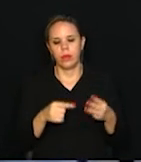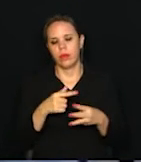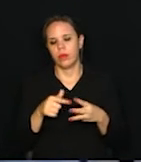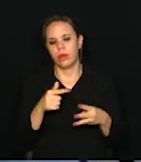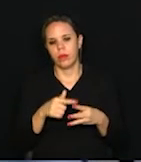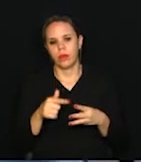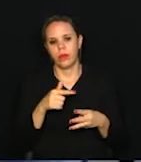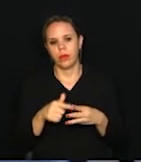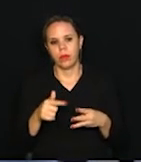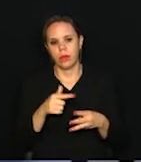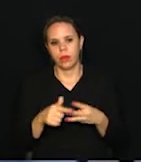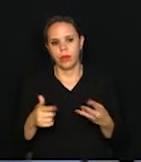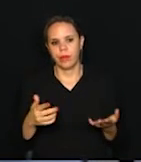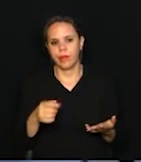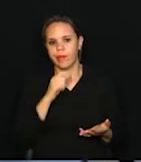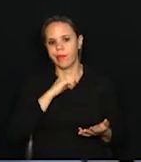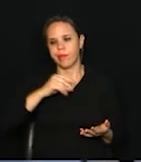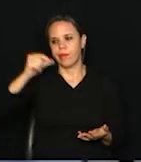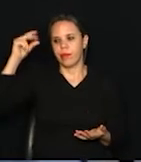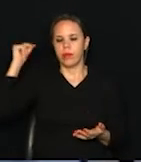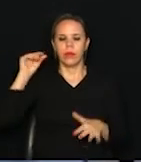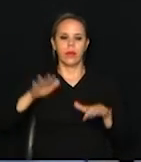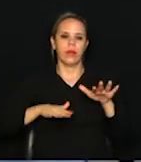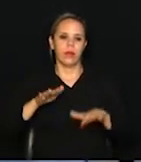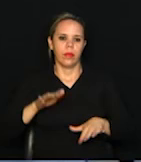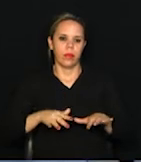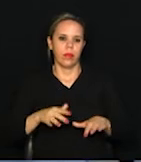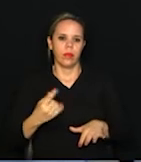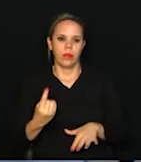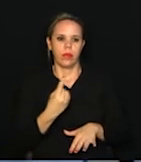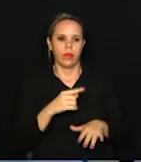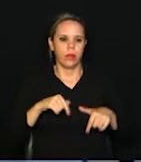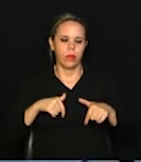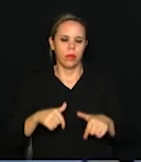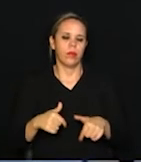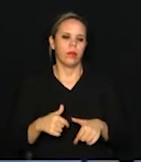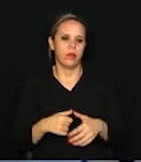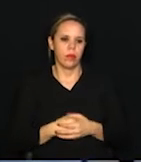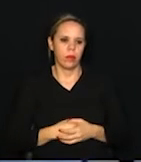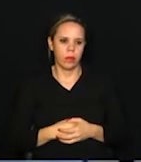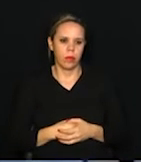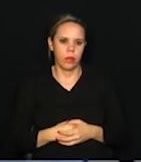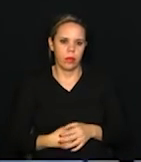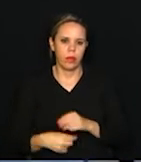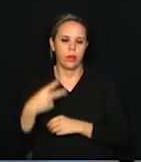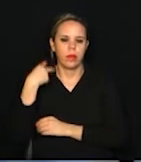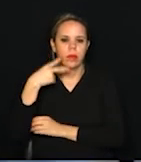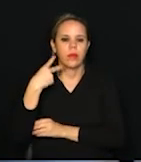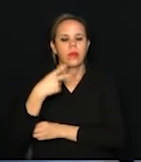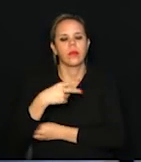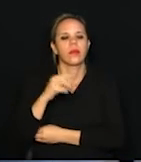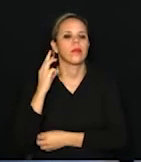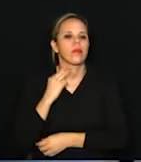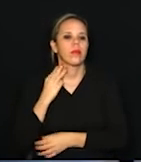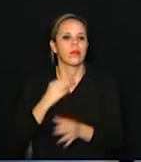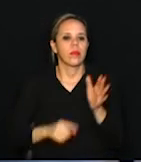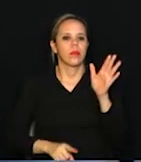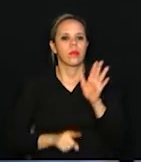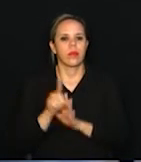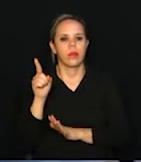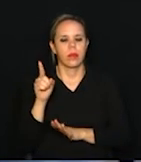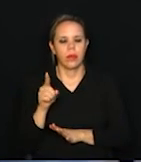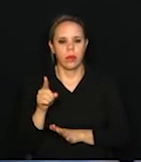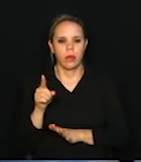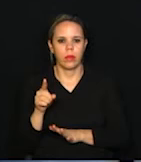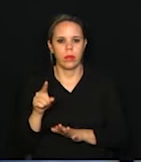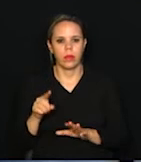são problemas crônicos, né? Depende da atitude individual. No caso que o vereador Cecílio perguntou lá da descontinuidade